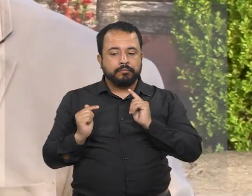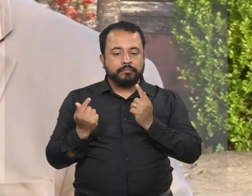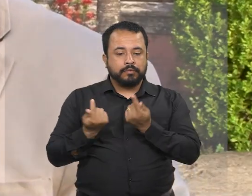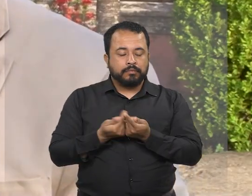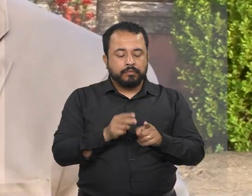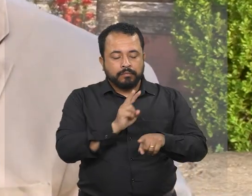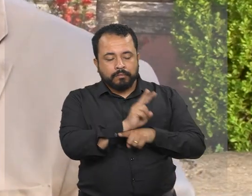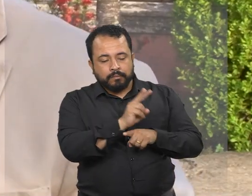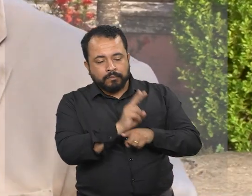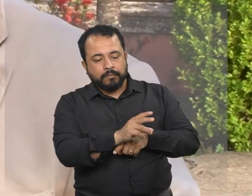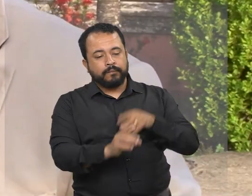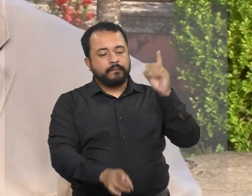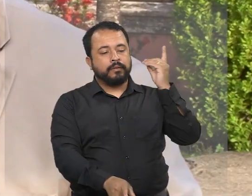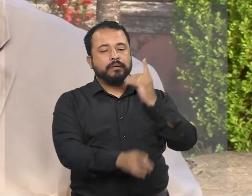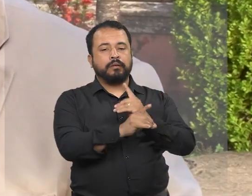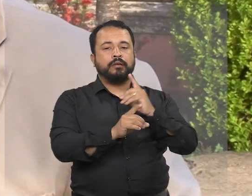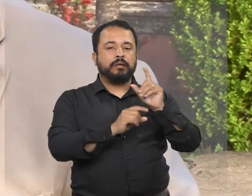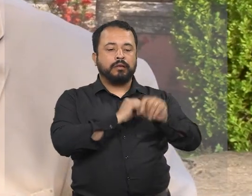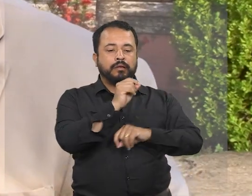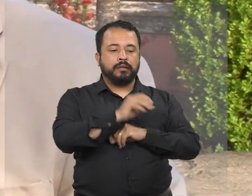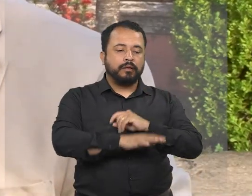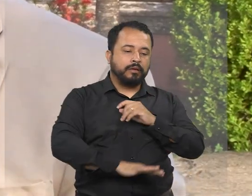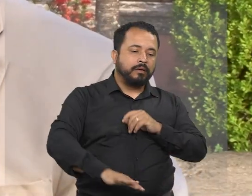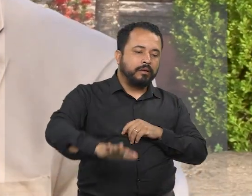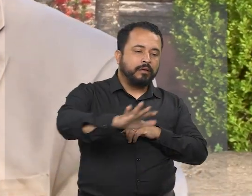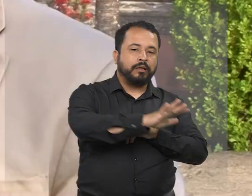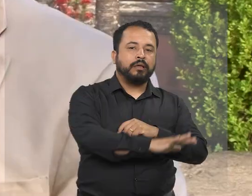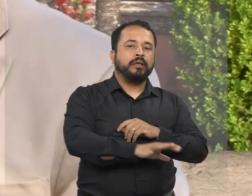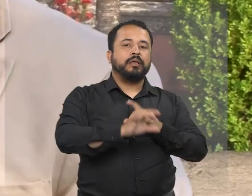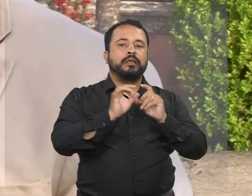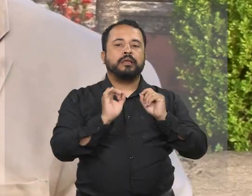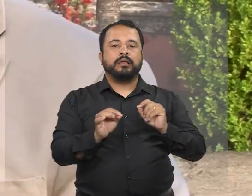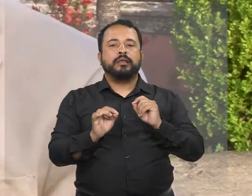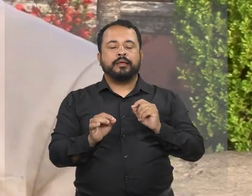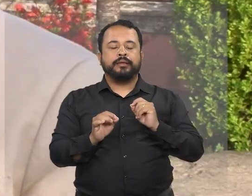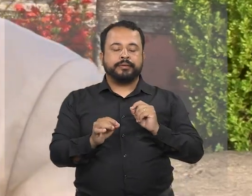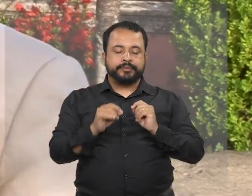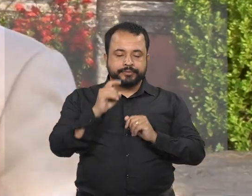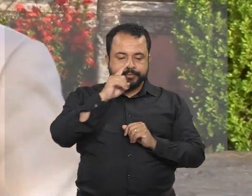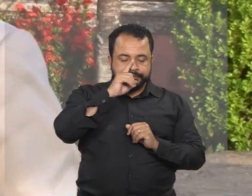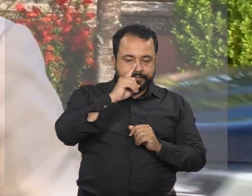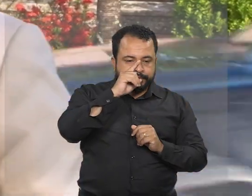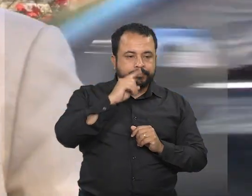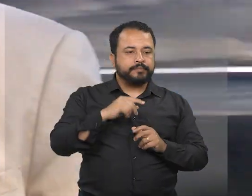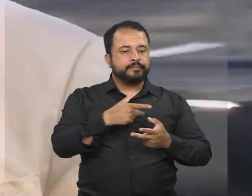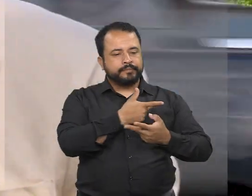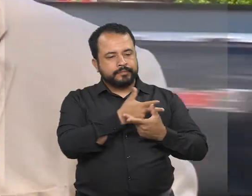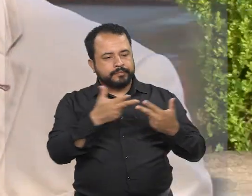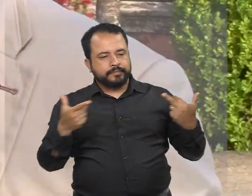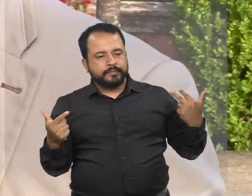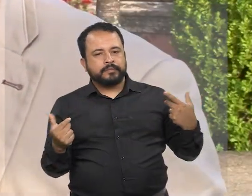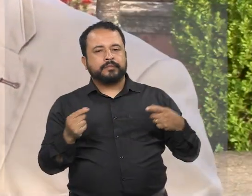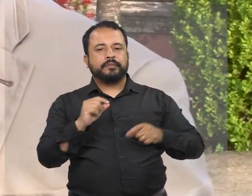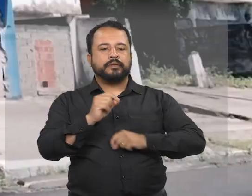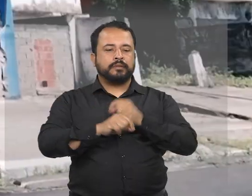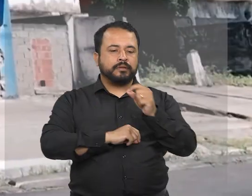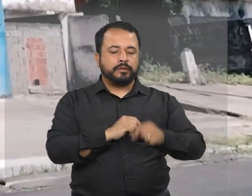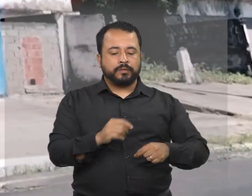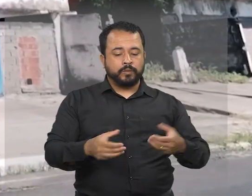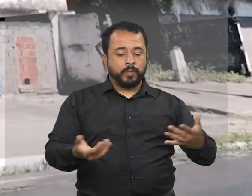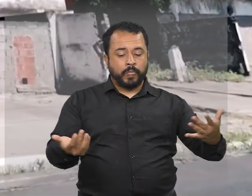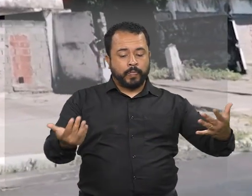que identificou que a área ela tinha uma alta criticidade